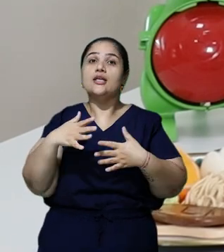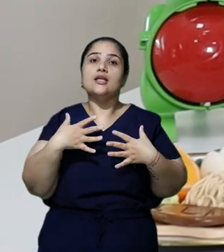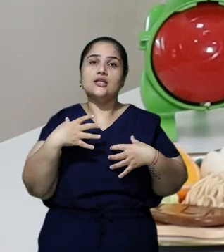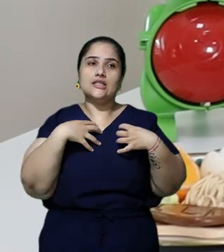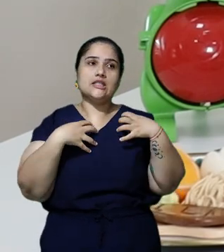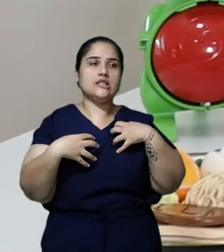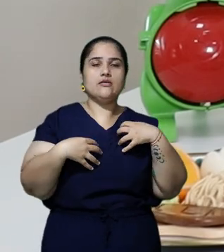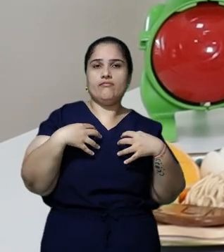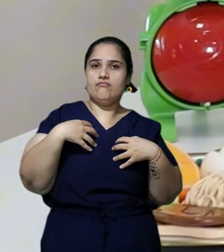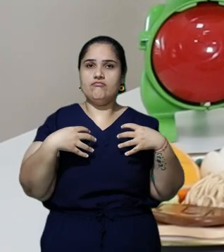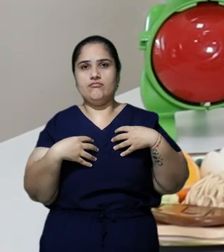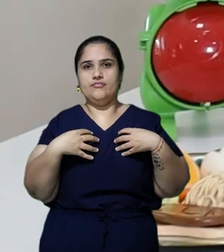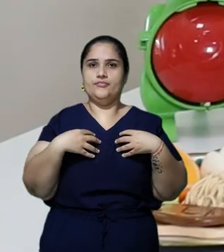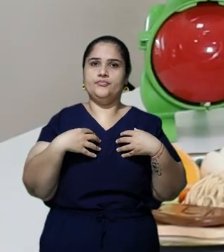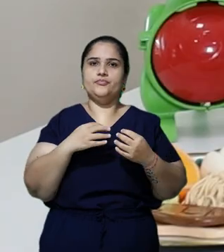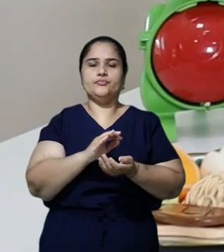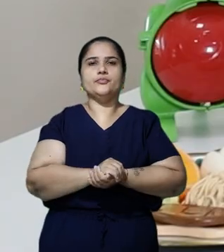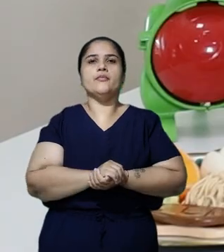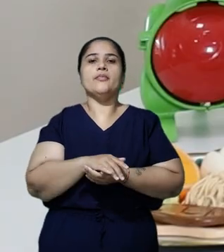alimentar. Crianças